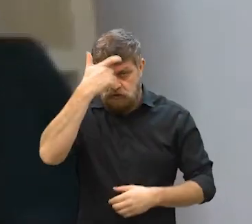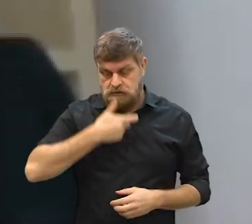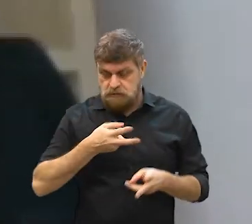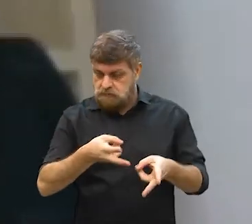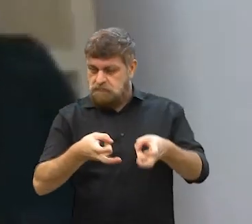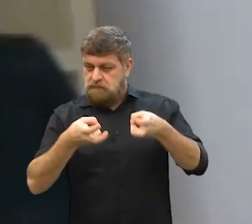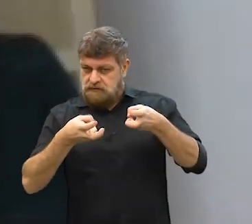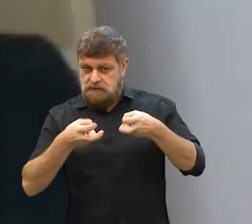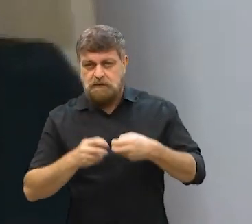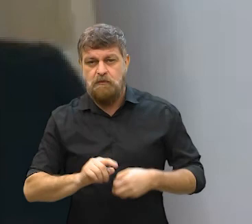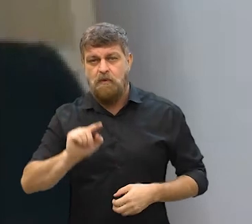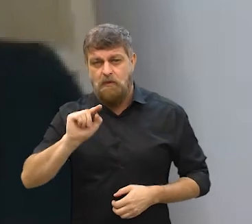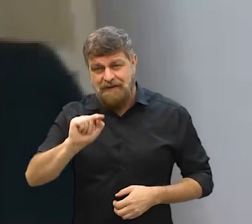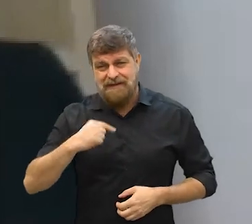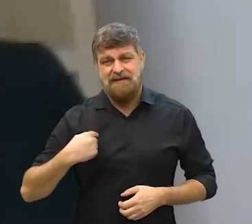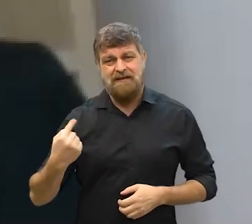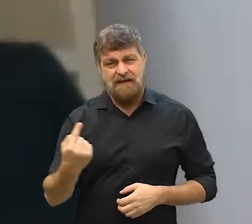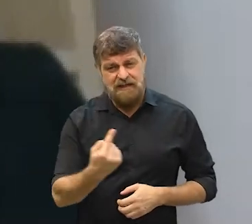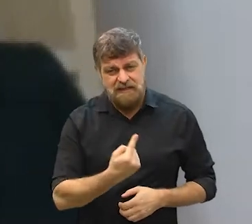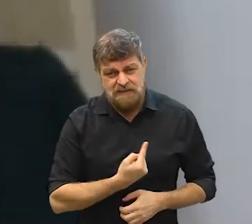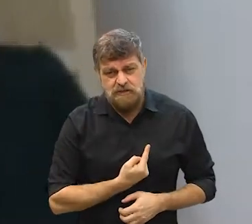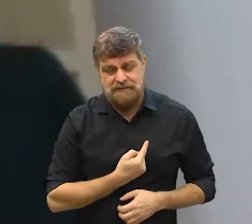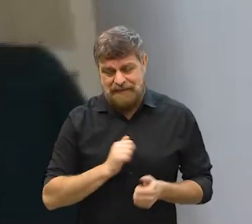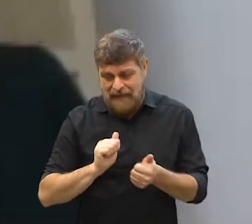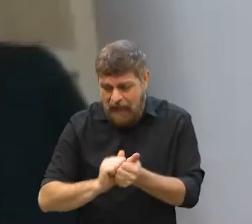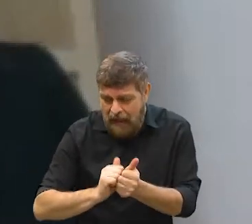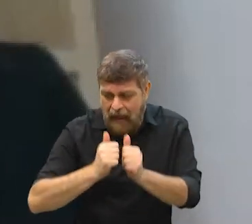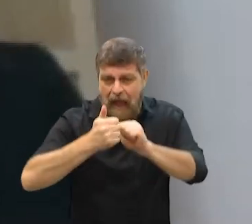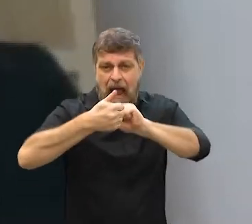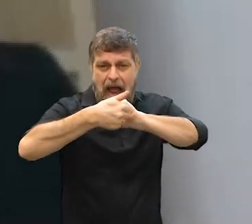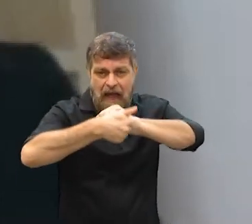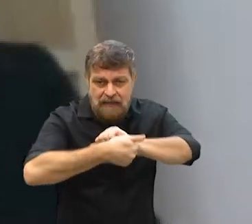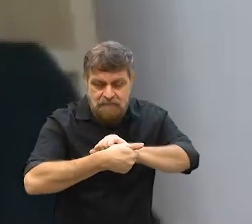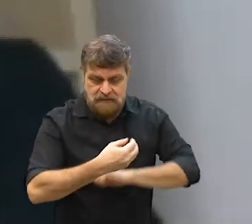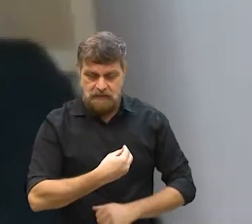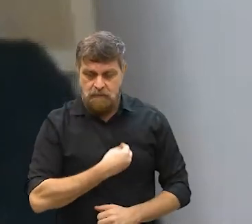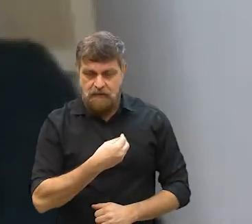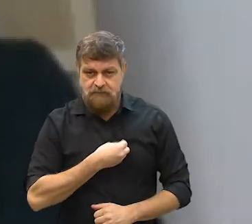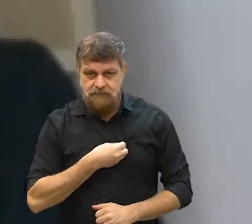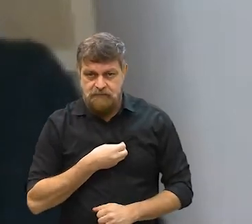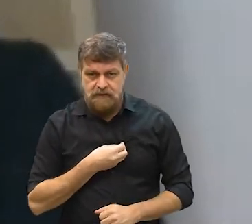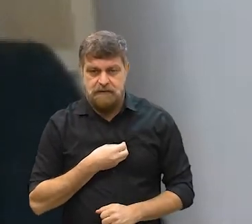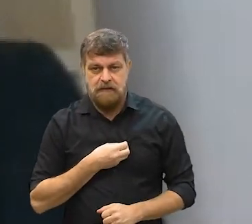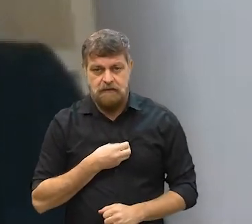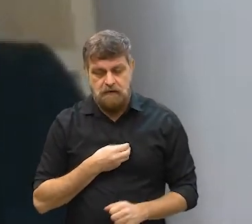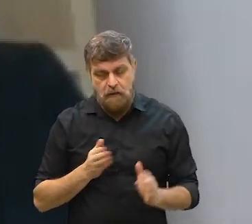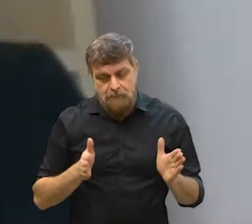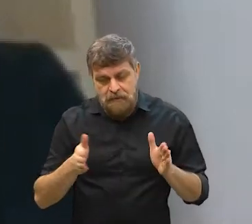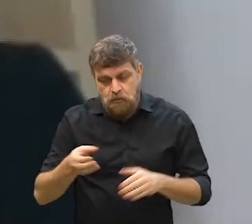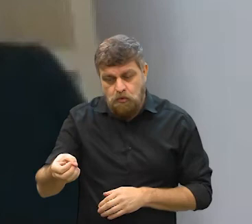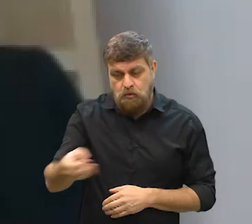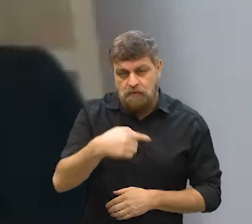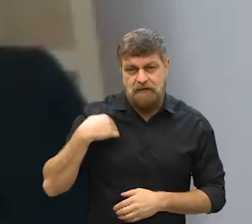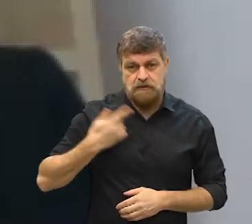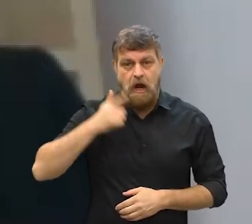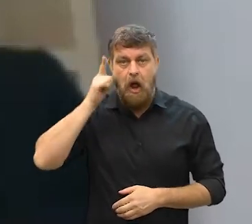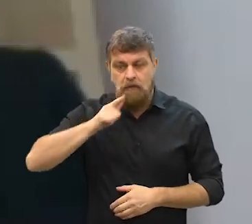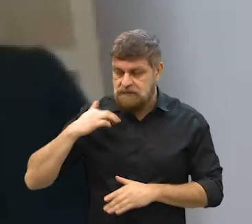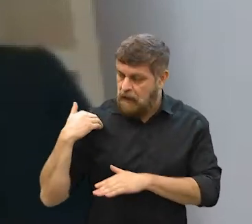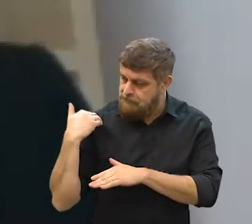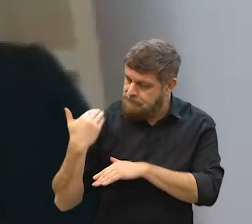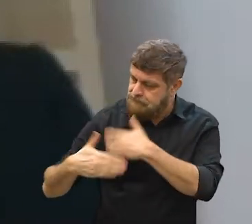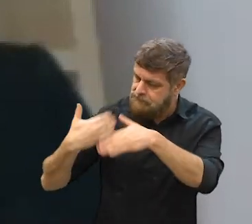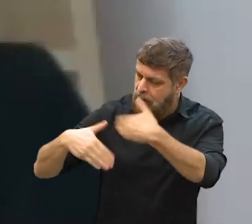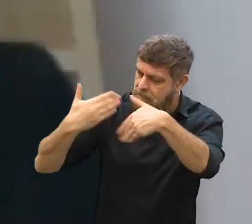que a gente está se adaptando a esse novo modelo de vida e está conseguindo conquistar, conseguindo